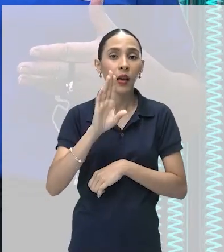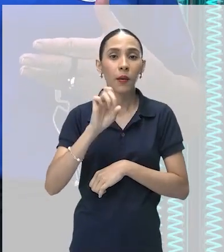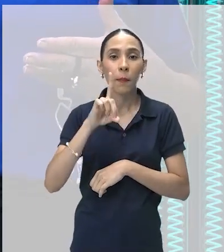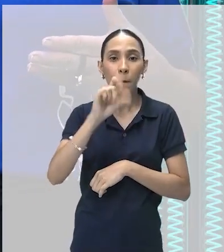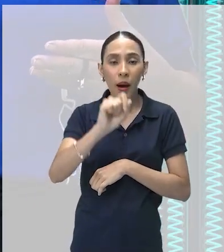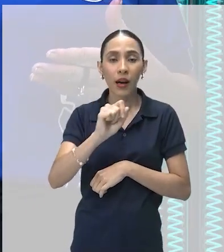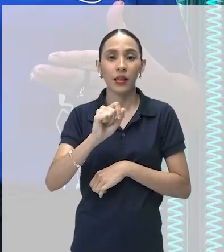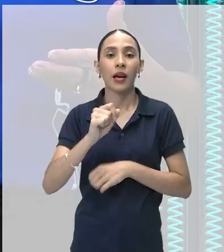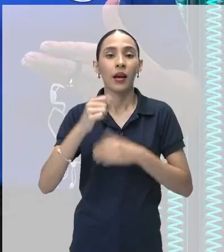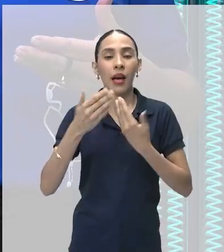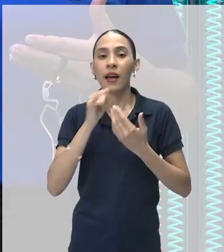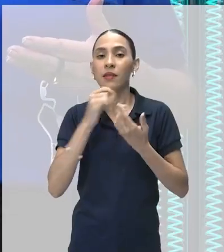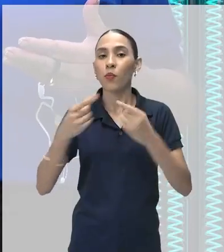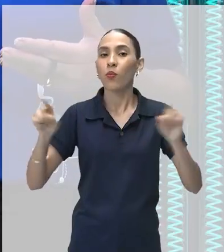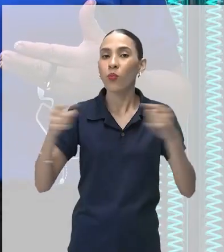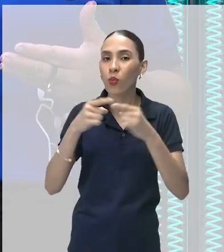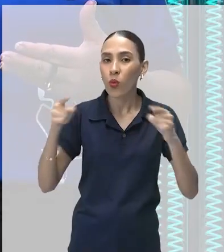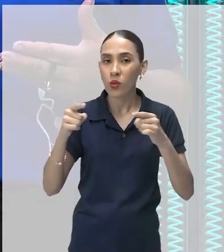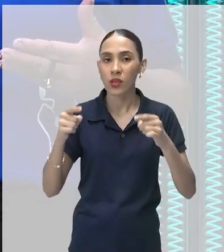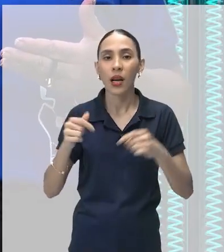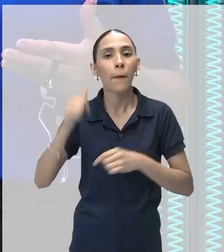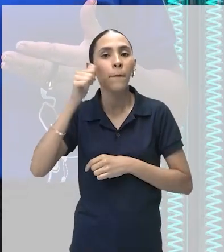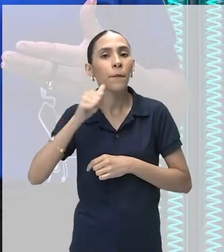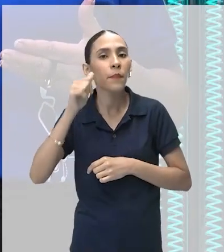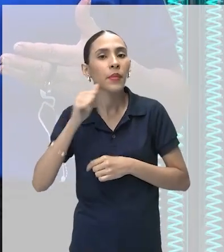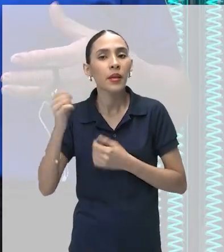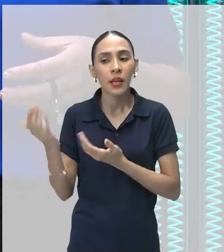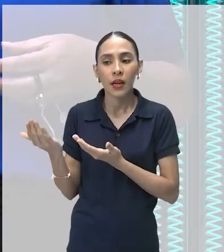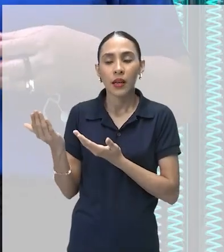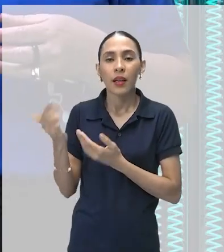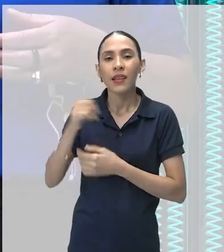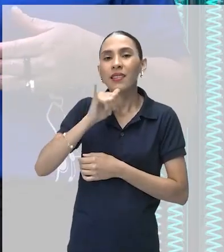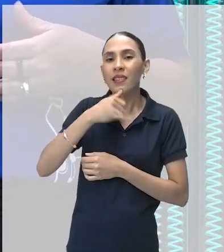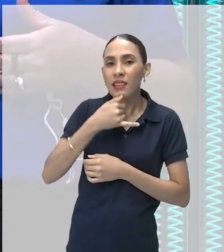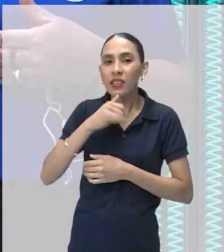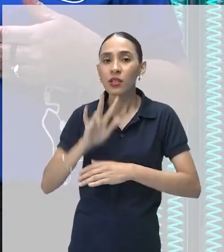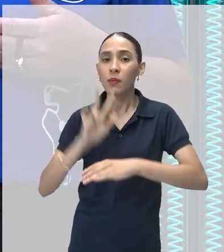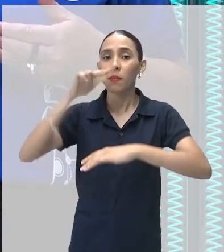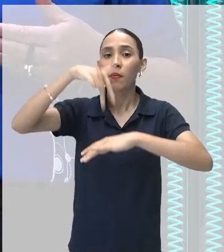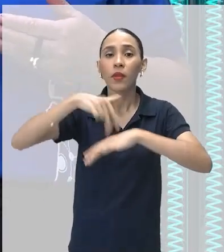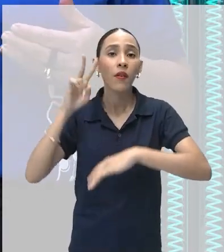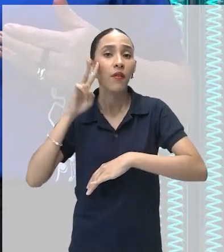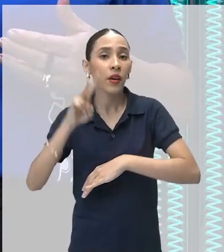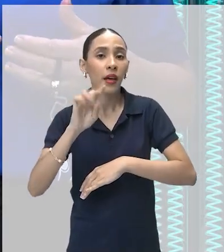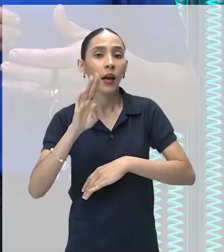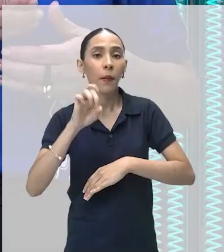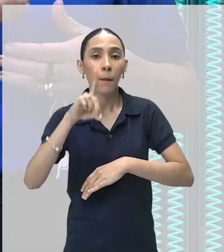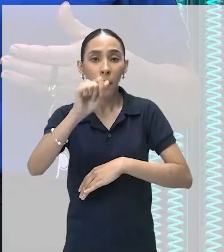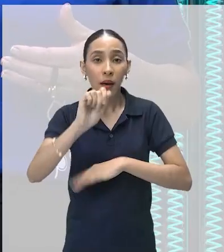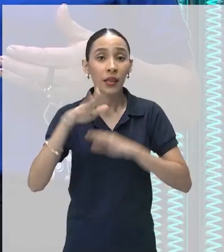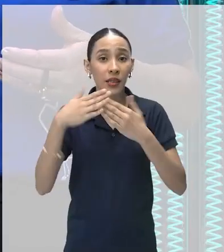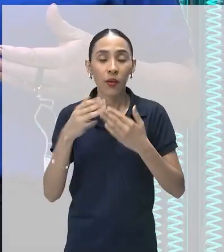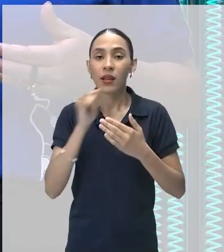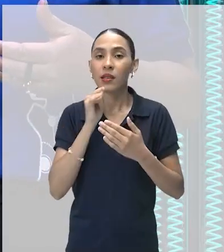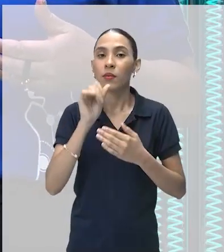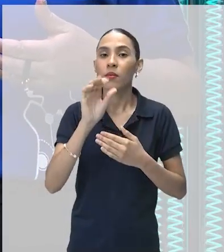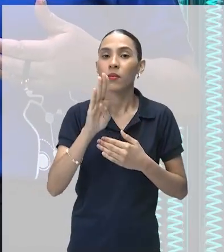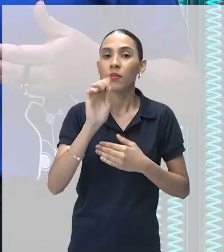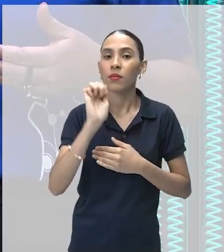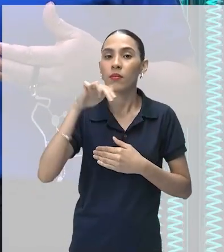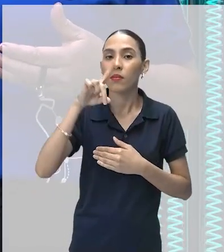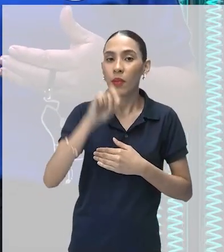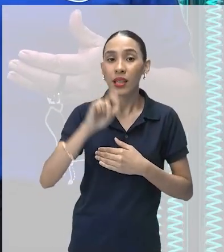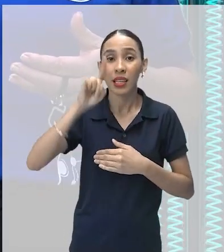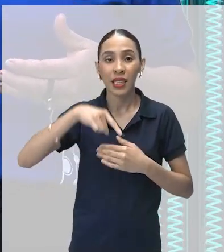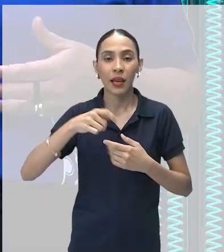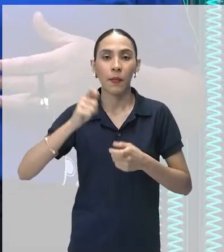a menina que estava triste se levantou para ver a banda passar. Então, a metáfora, ele usa o quê? A banda, que é uma